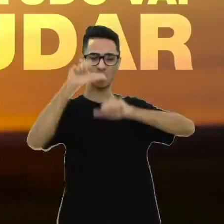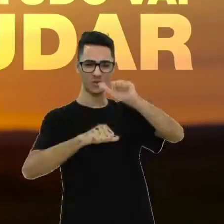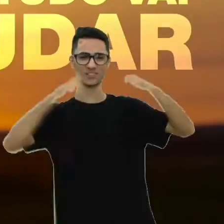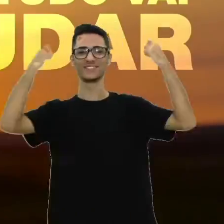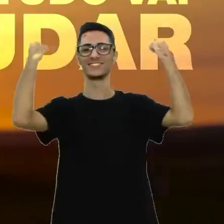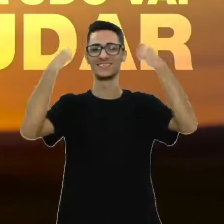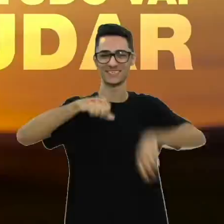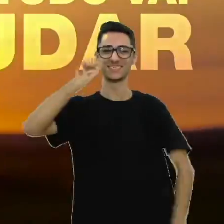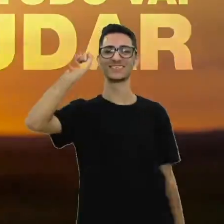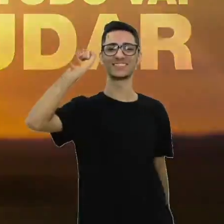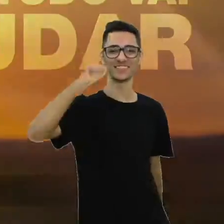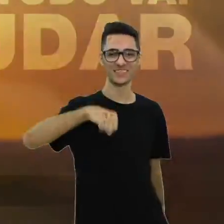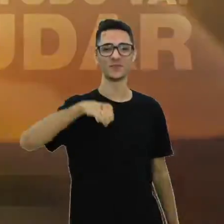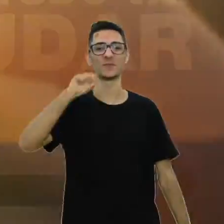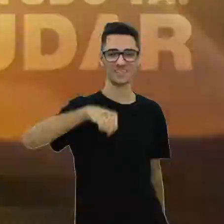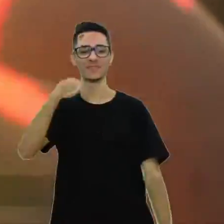vai